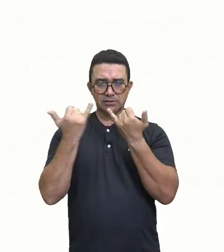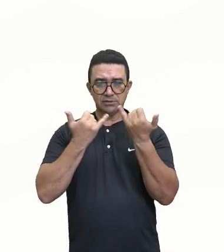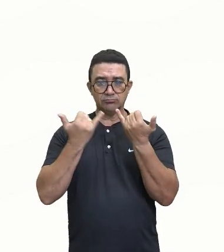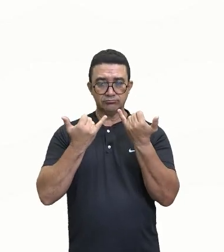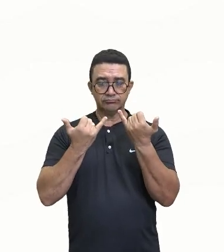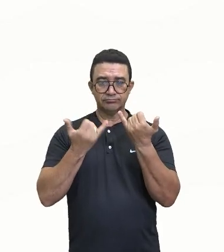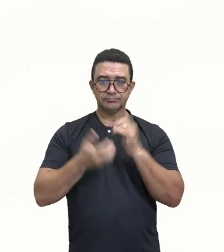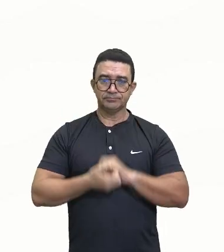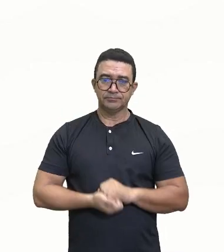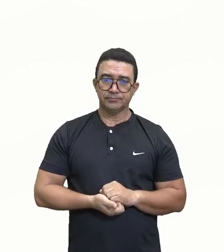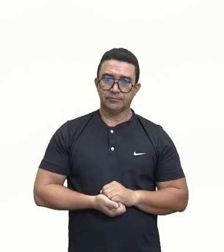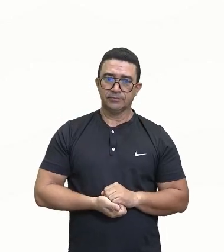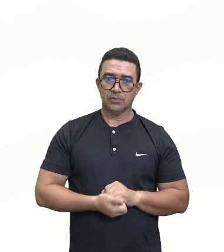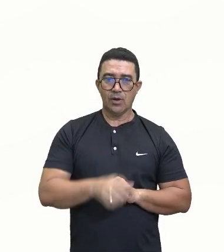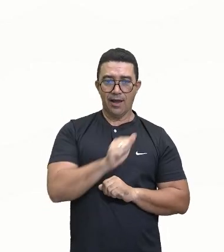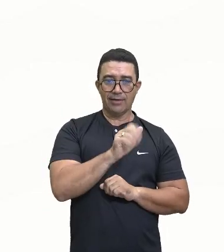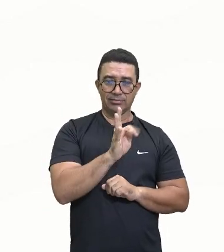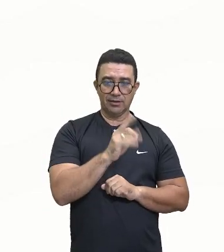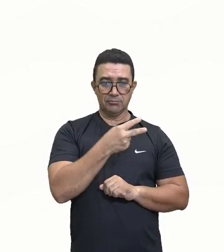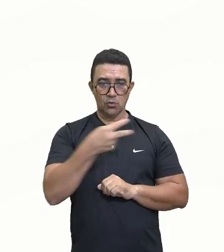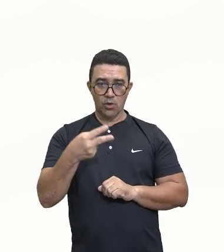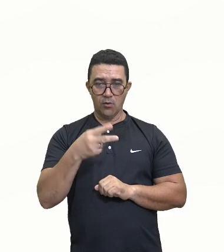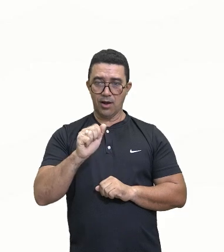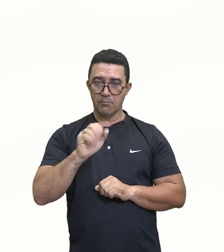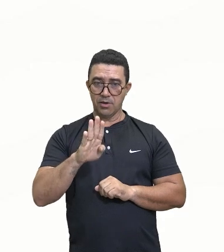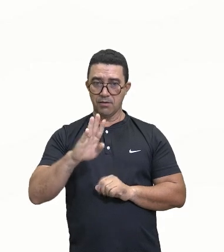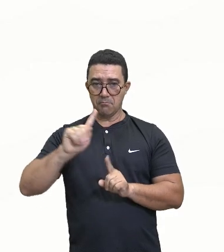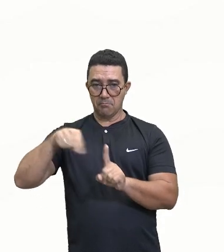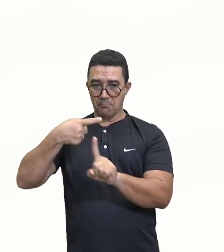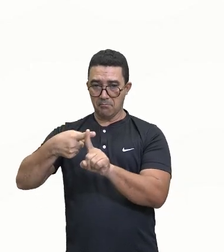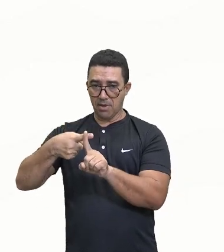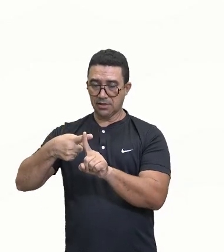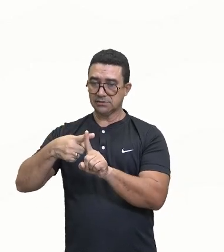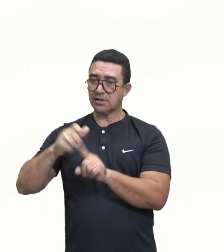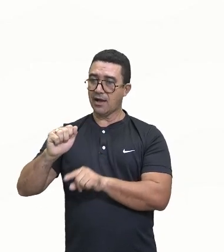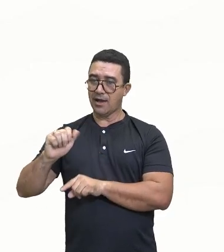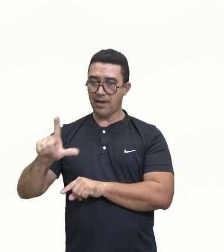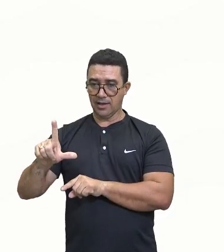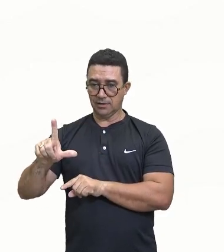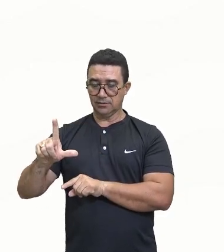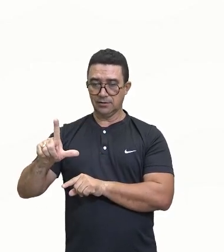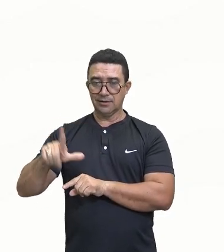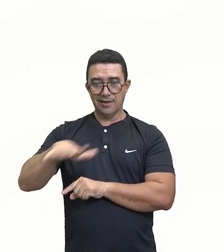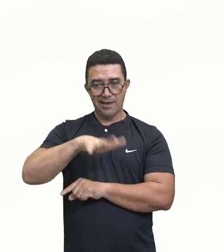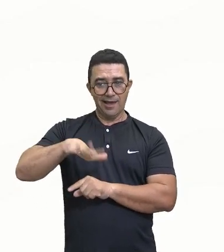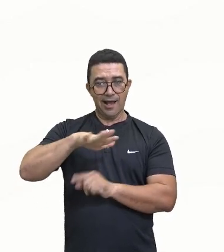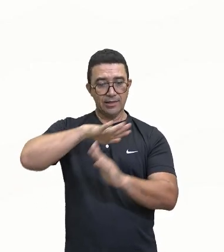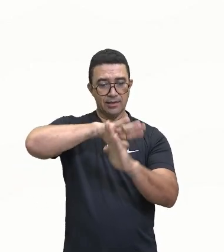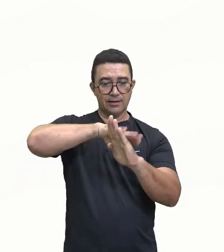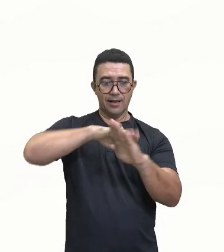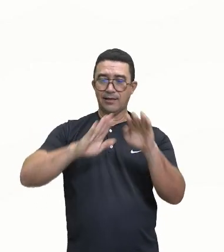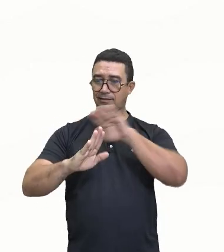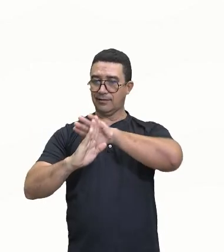essa notação, tá? AT, que é a área total, a B é a área da base e a L é a área